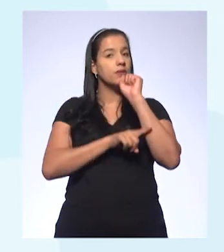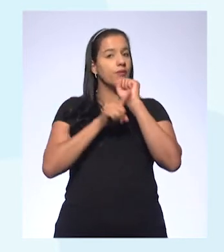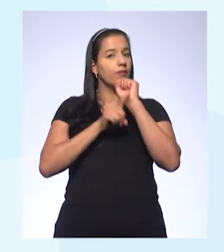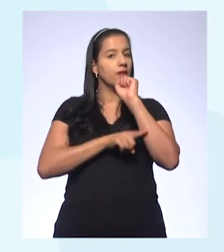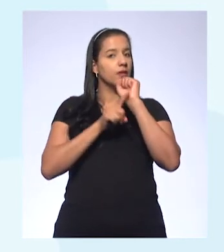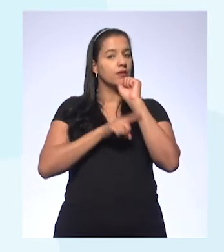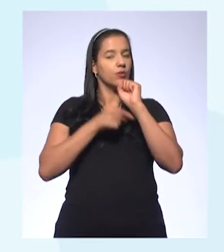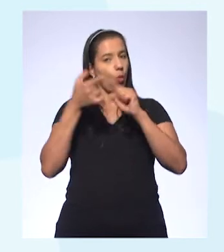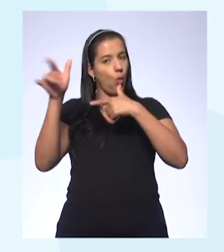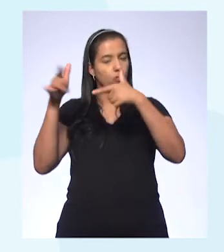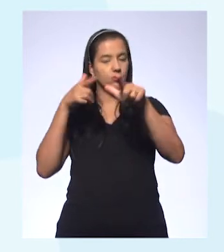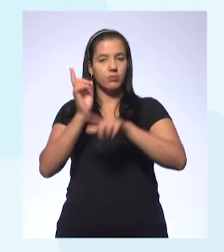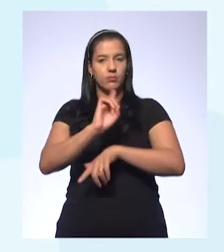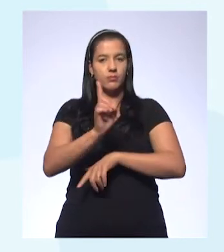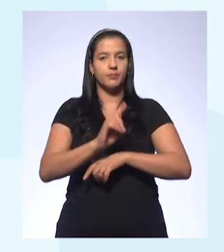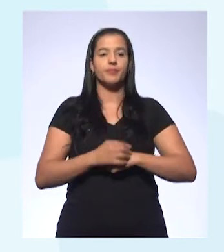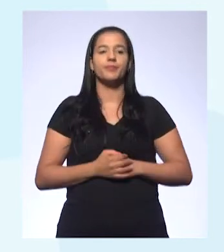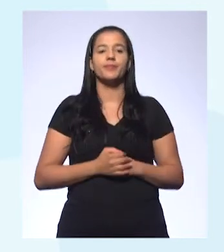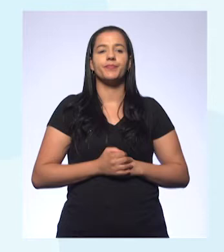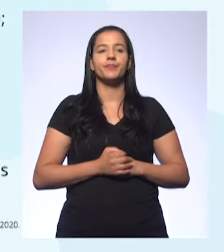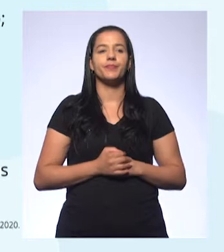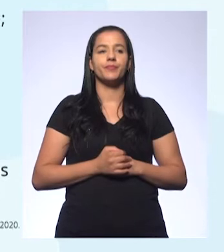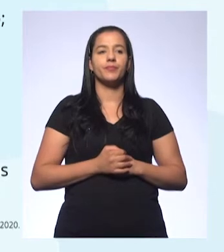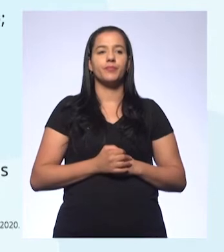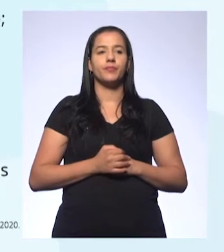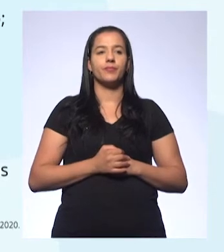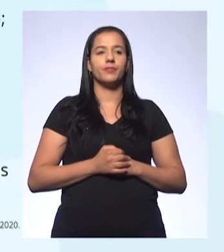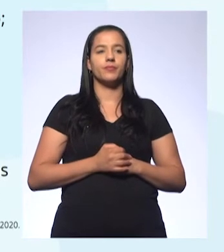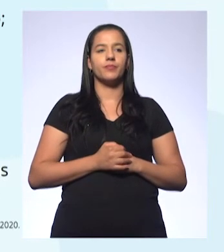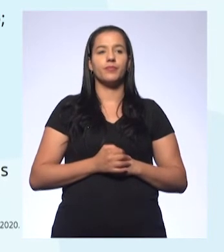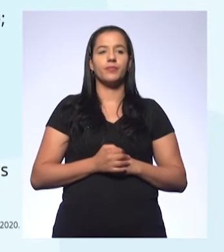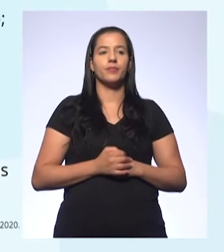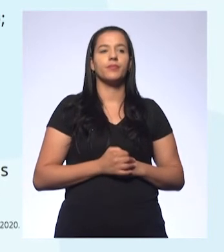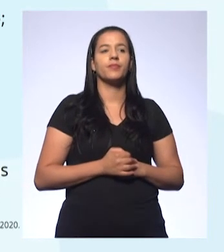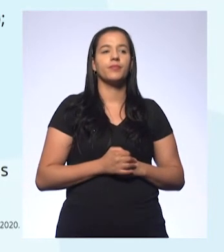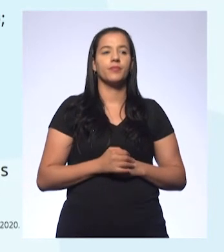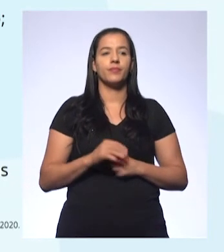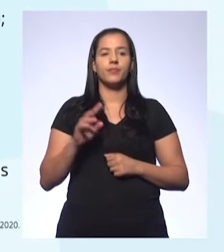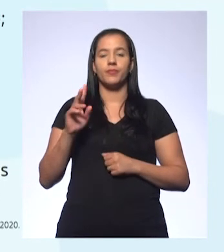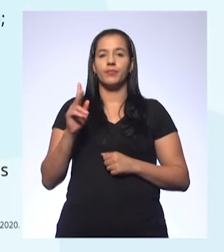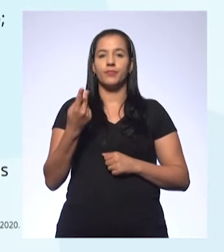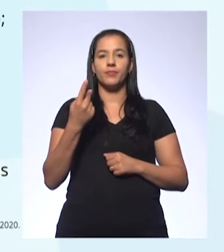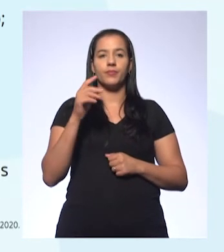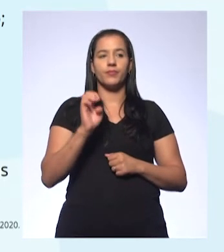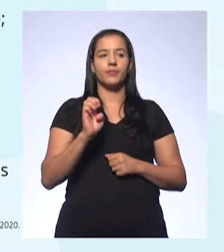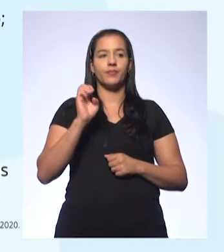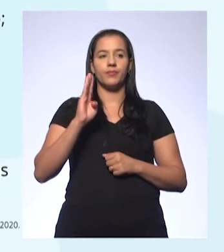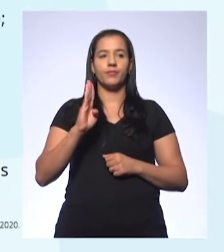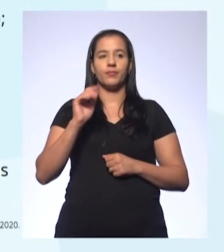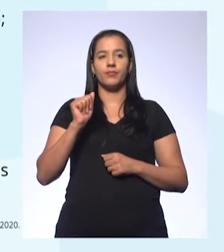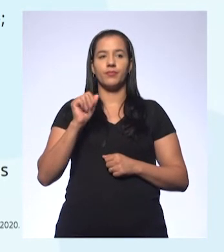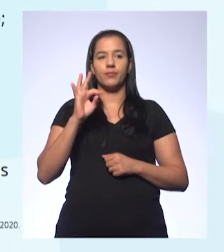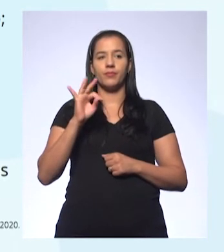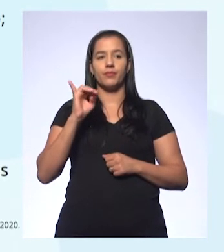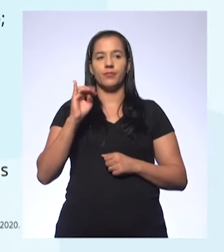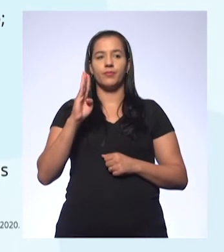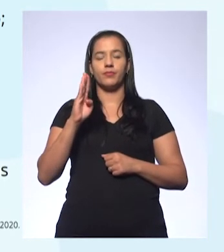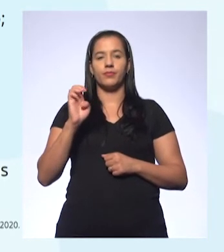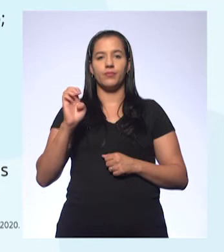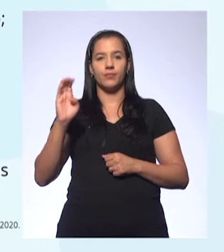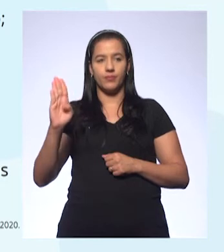bom? Muito bem. Deixa eu passar porque senão não dá tempo. Hepatite, agente causador, vírus da hepatite